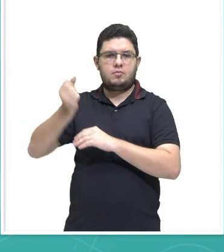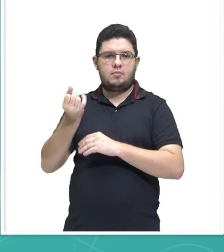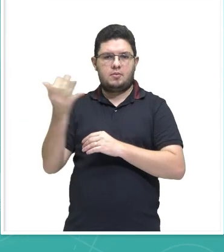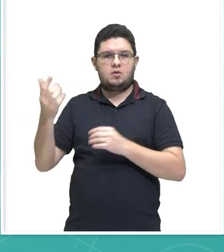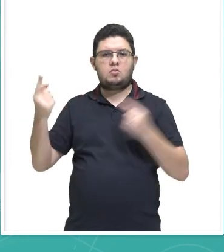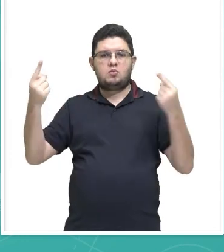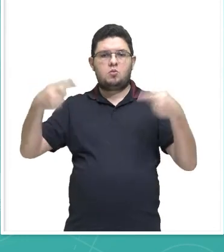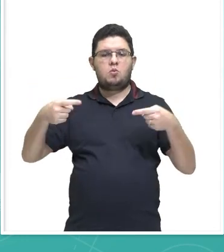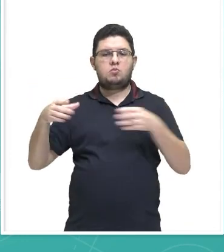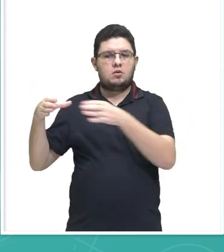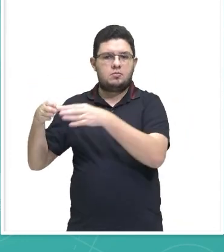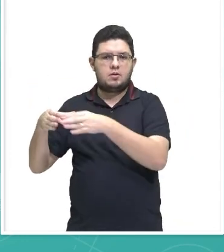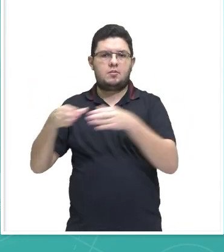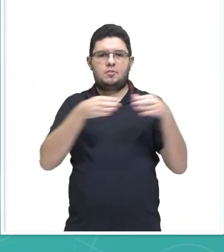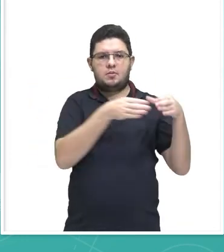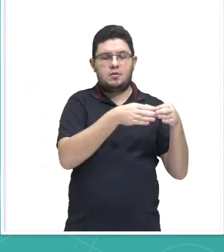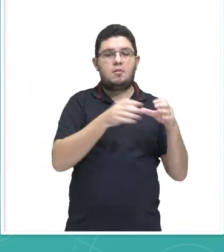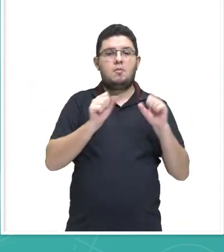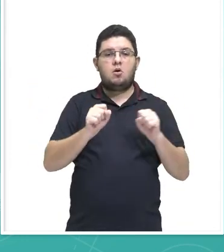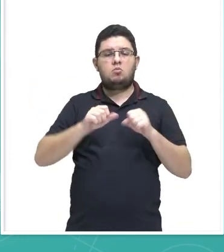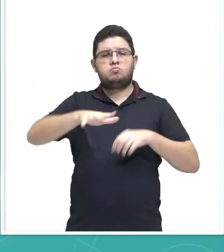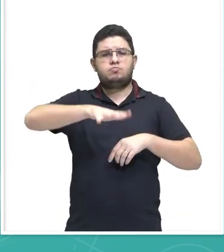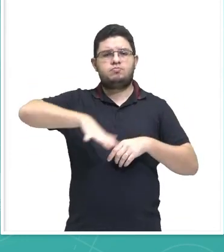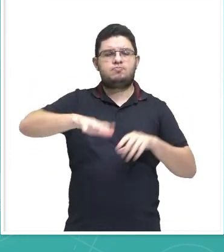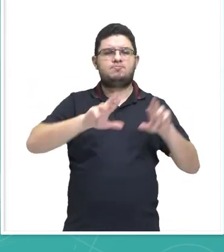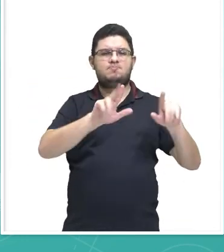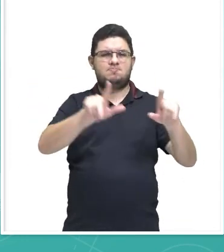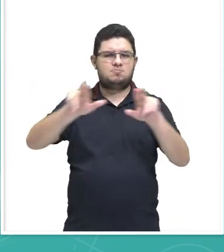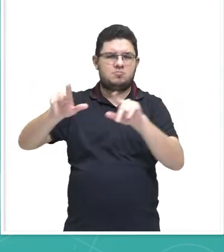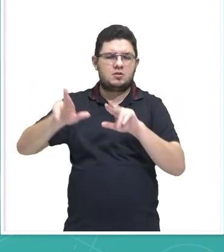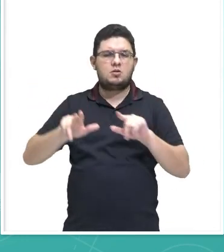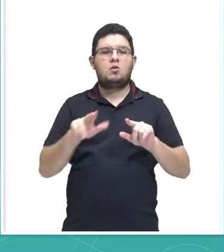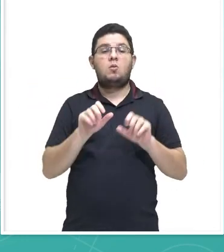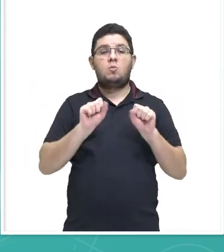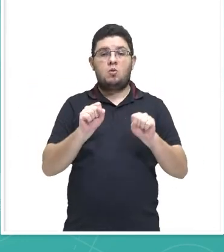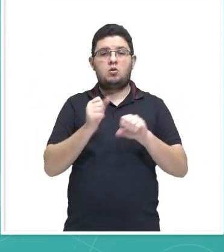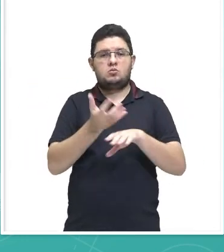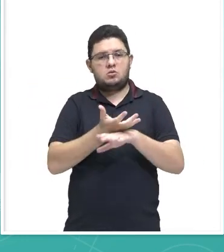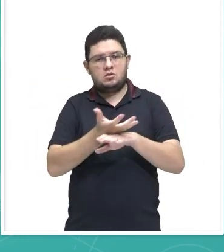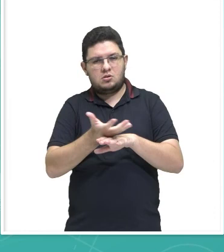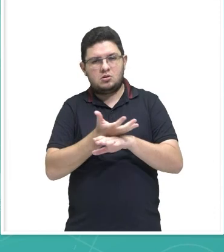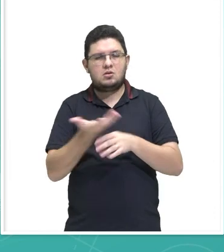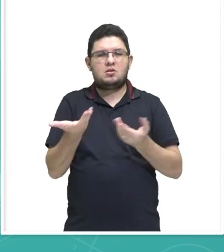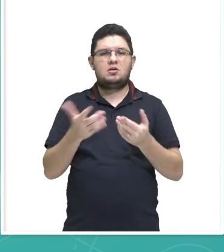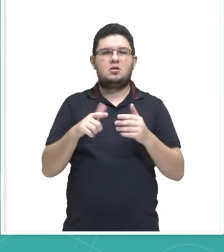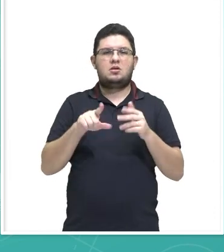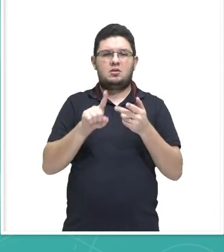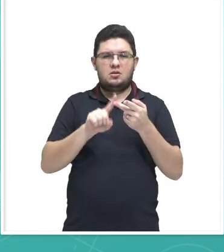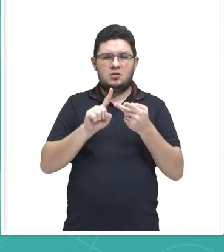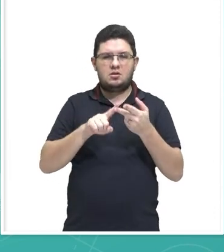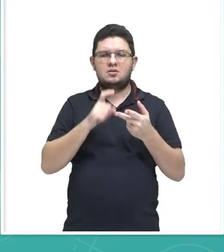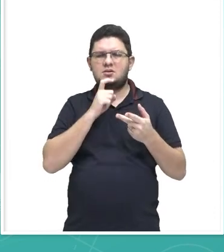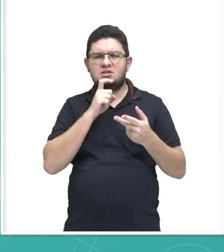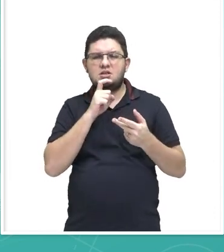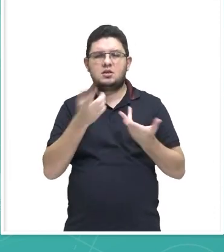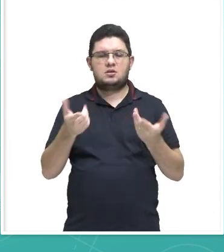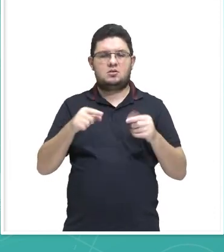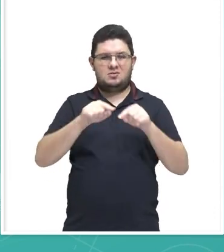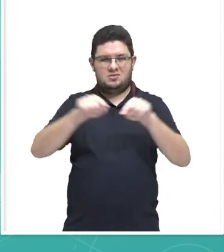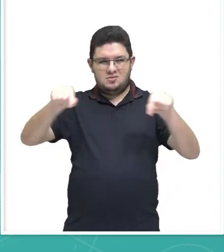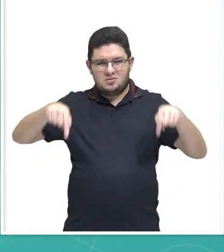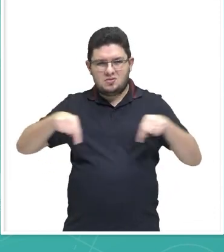seus diferentes ambientes, como campo, gelo, quadra, areia, entre